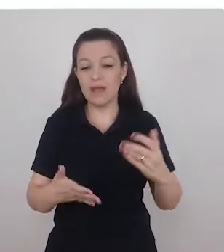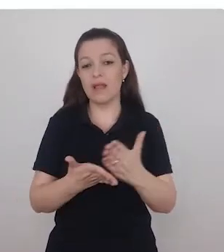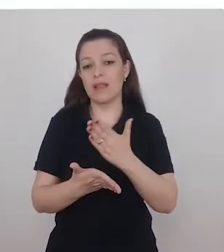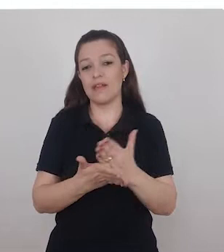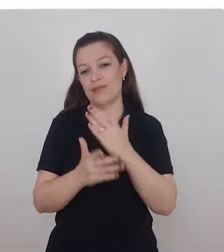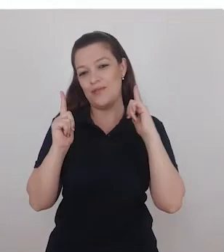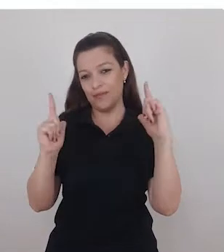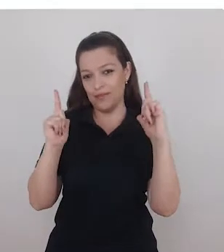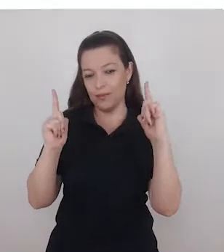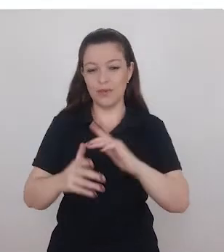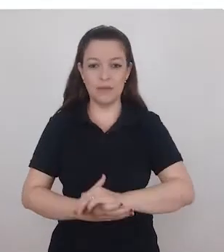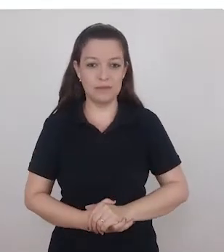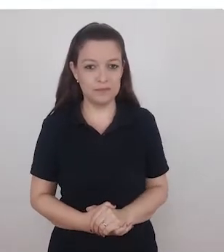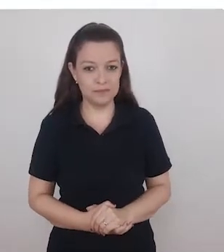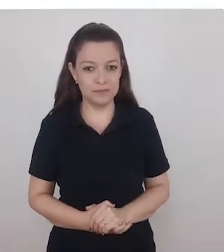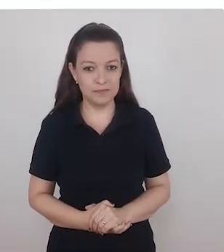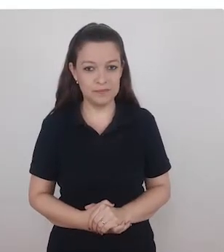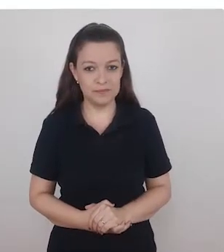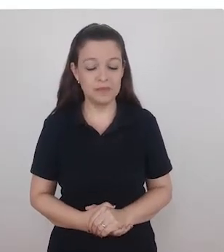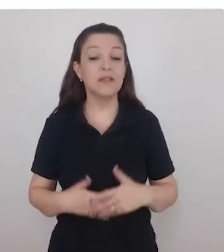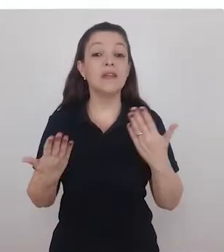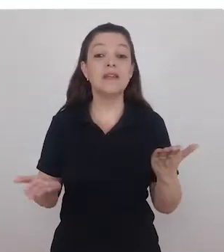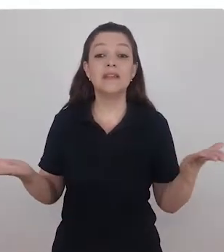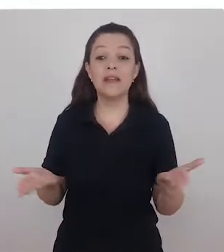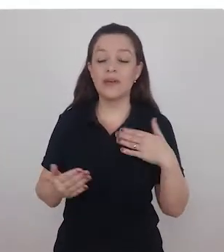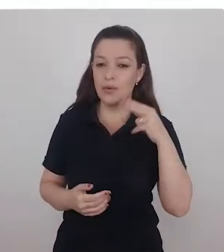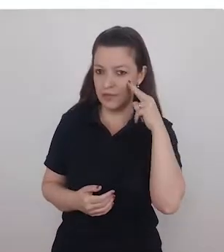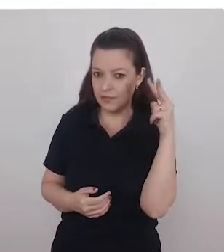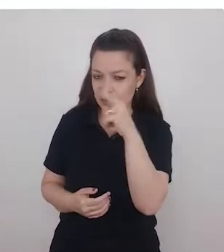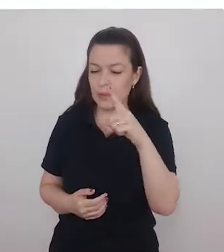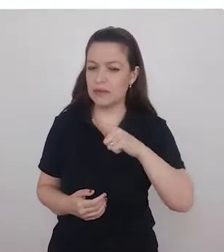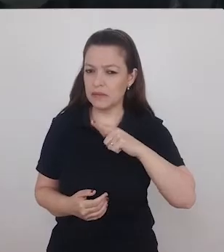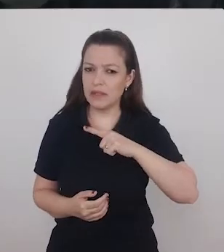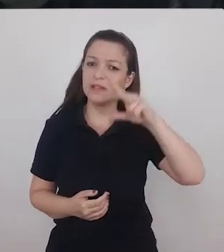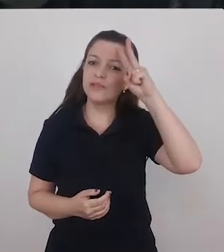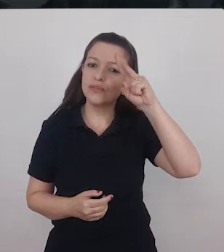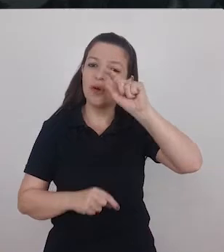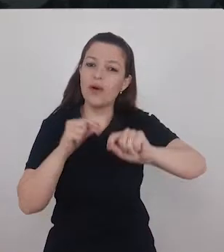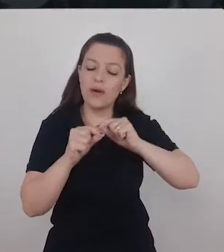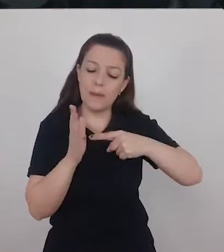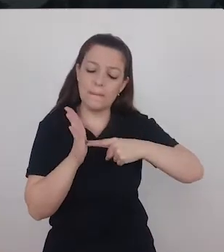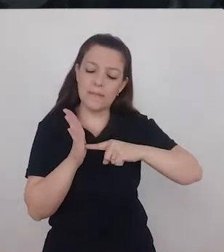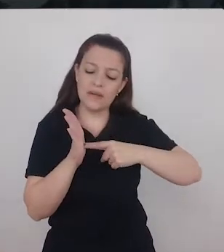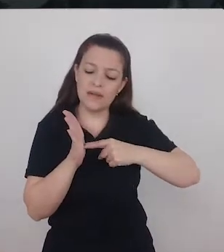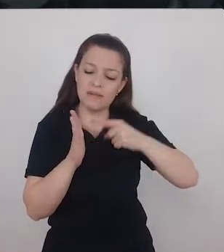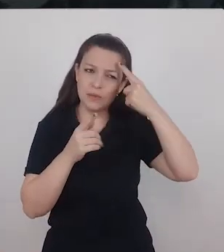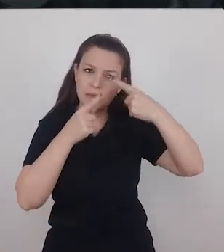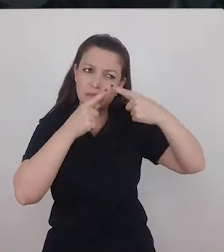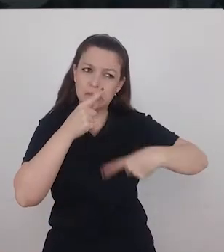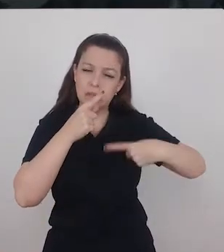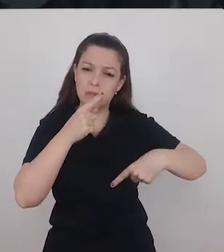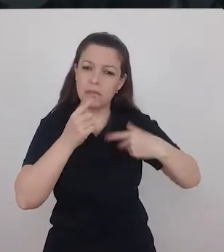de aventura. E agora, vamos lá? Lá na história diz que o menino perdeu o parafuso. E ali